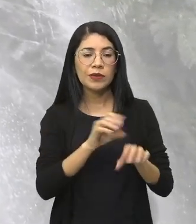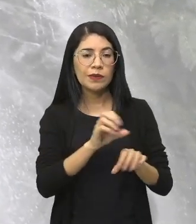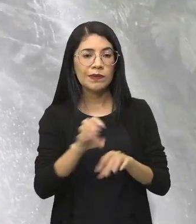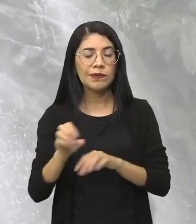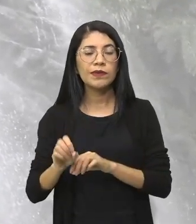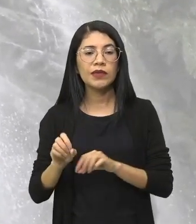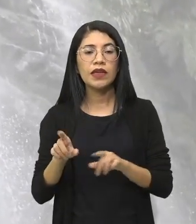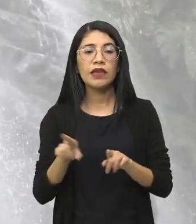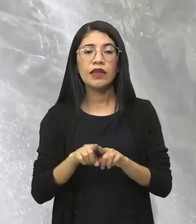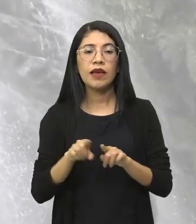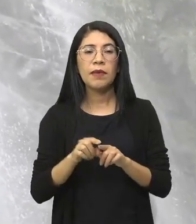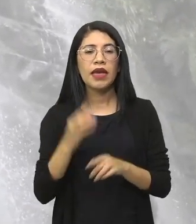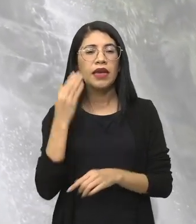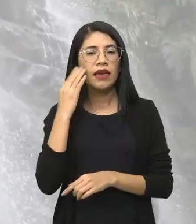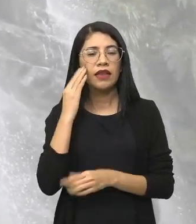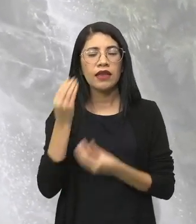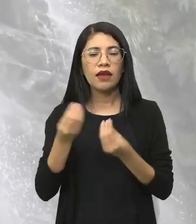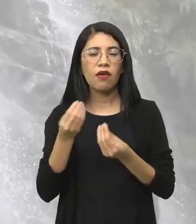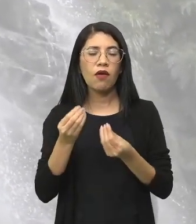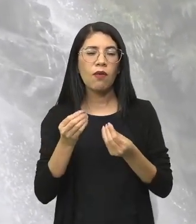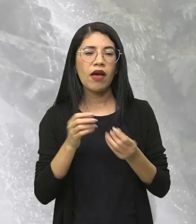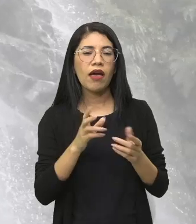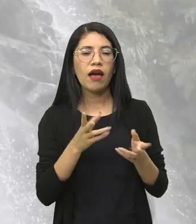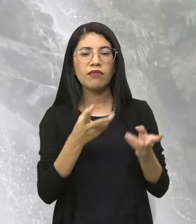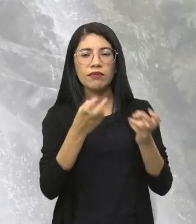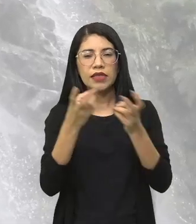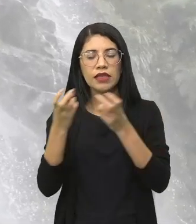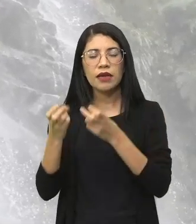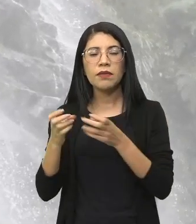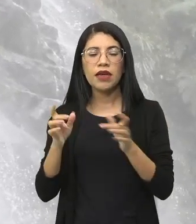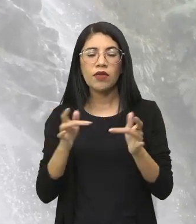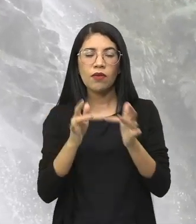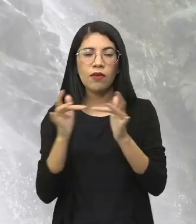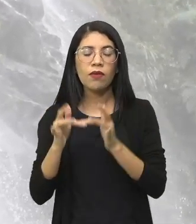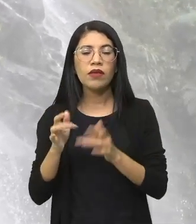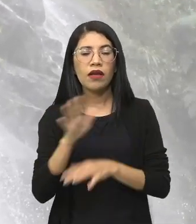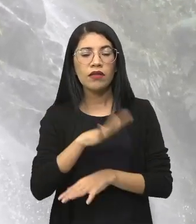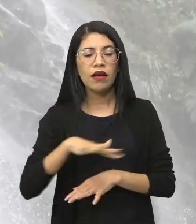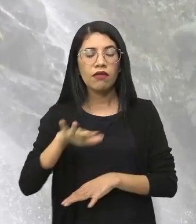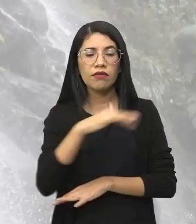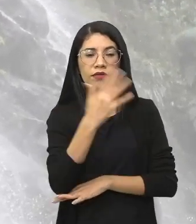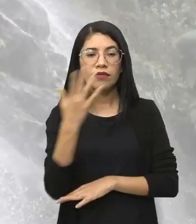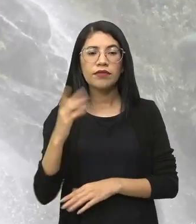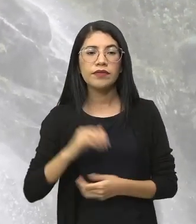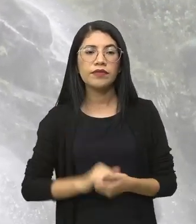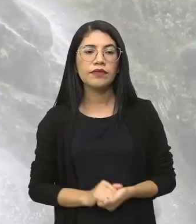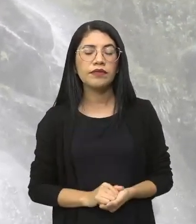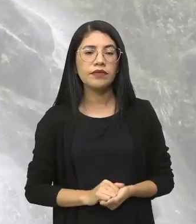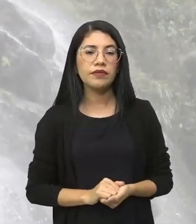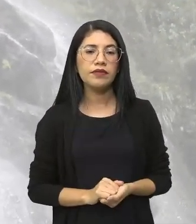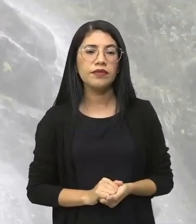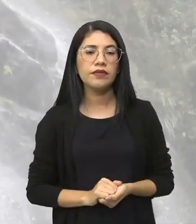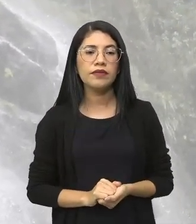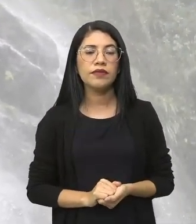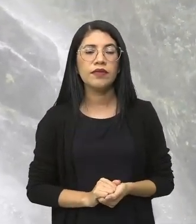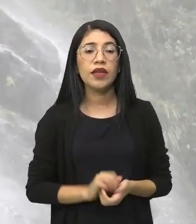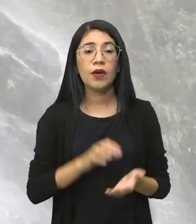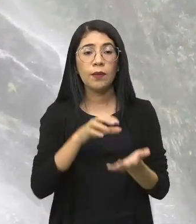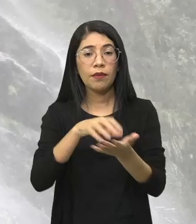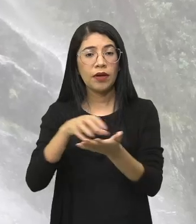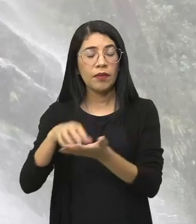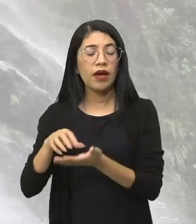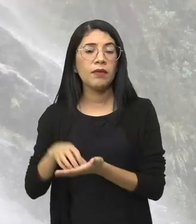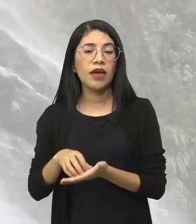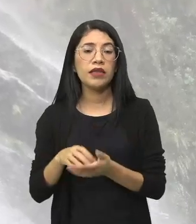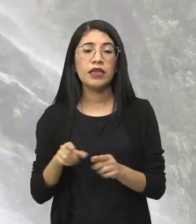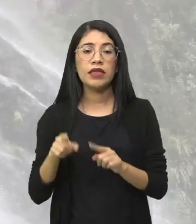e interpretação ambiental, de recreação em contato com a natureza e de turismo ecológico. As unidades desta categoria, quando